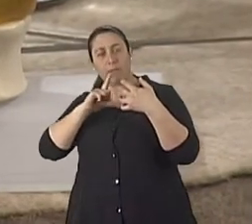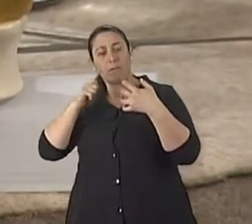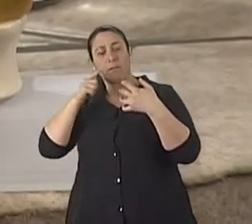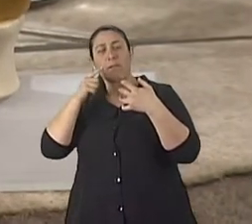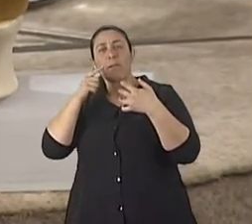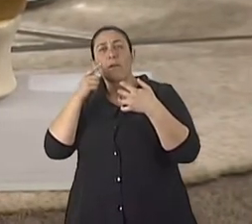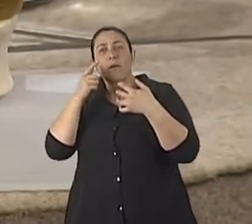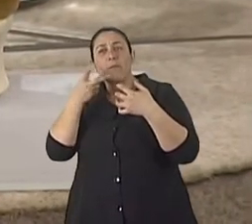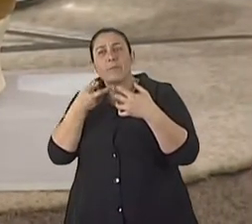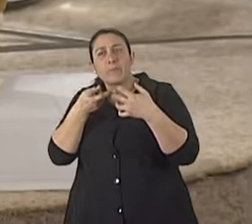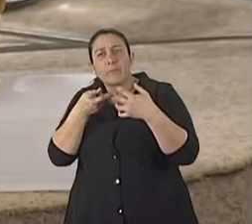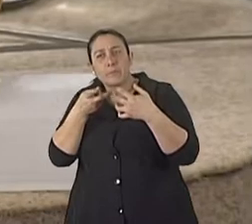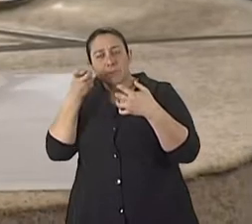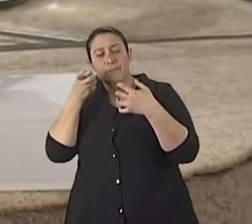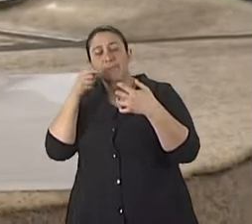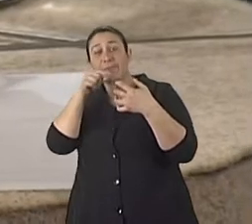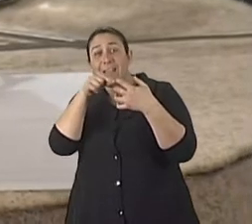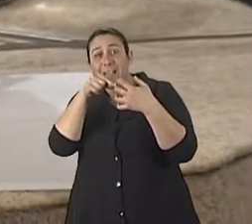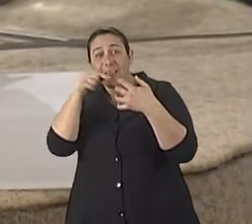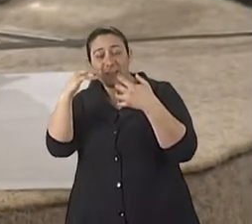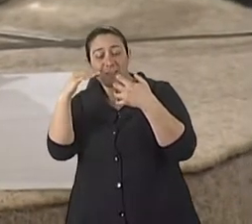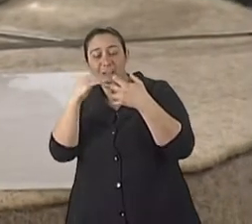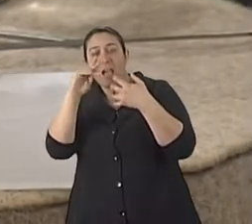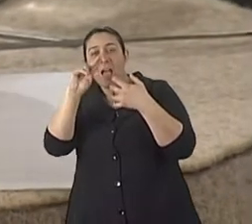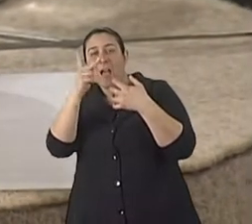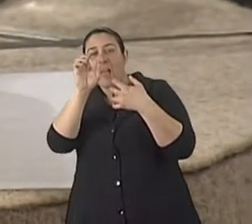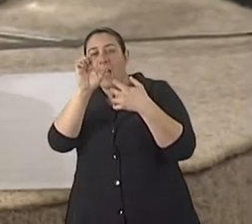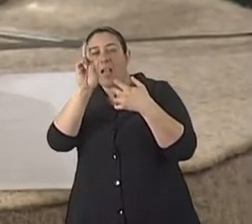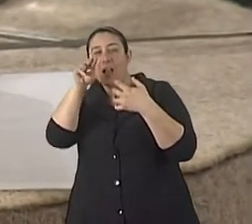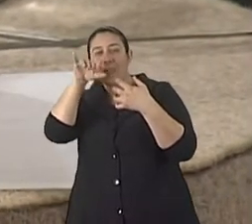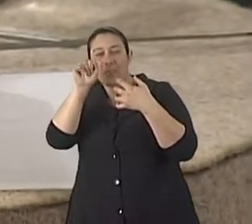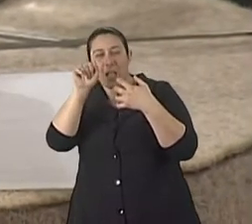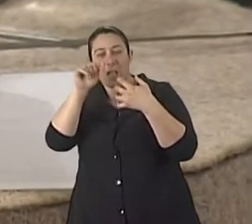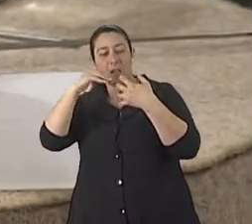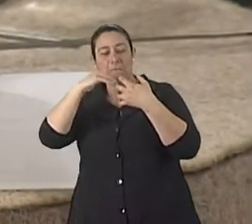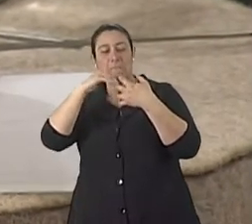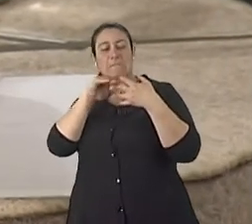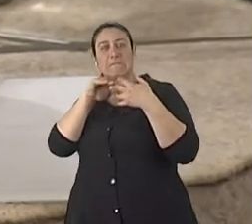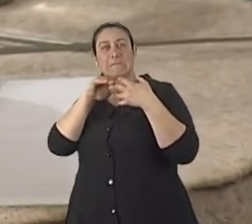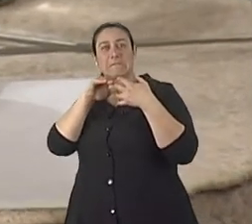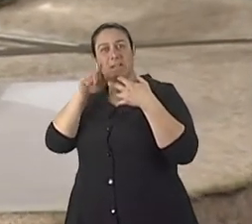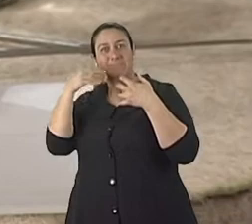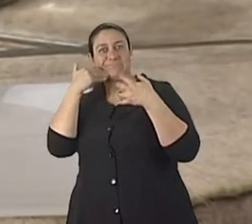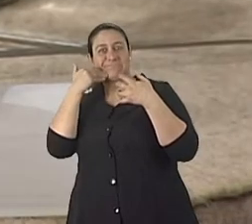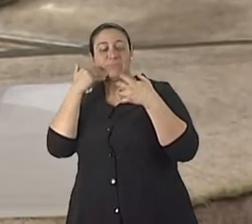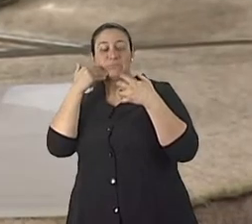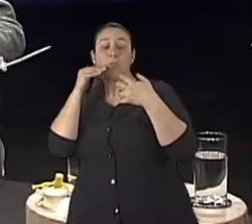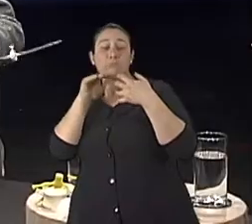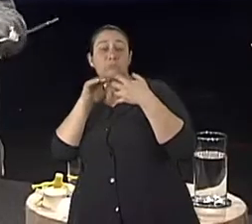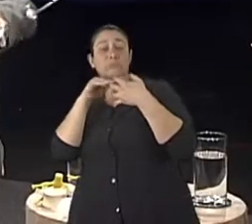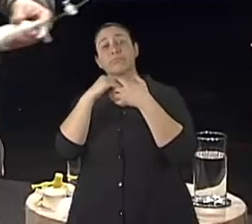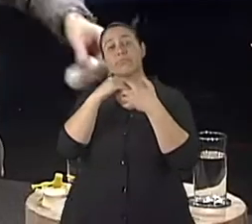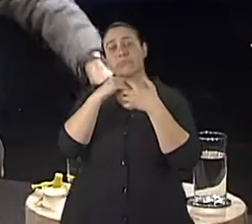recolher esse material se manter essa hérnia que se vê aqui digamos ela volta para o lugar onde ela devia ter saído mas são técnicas assim que